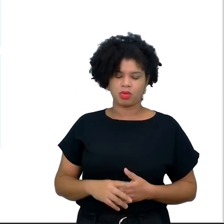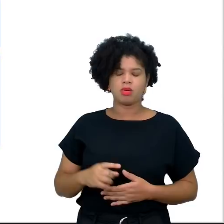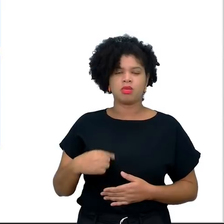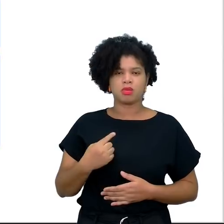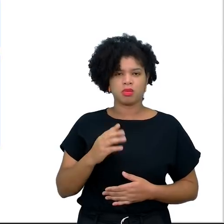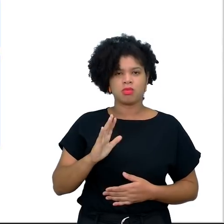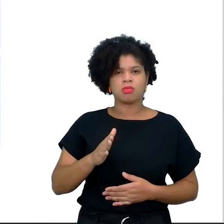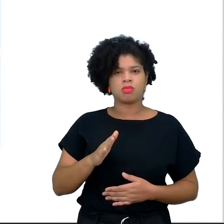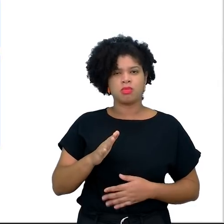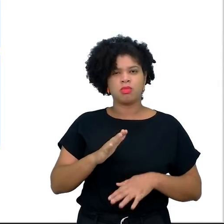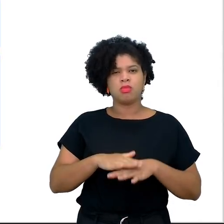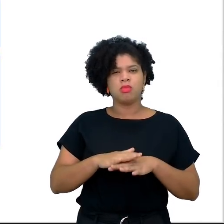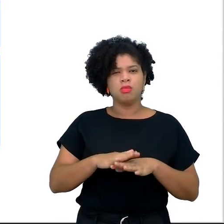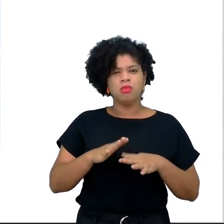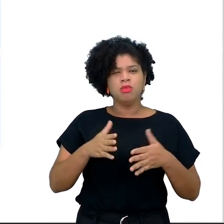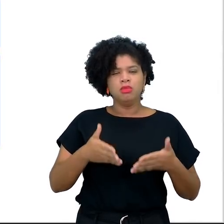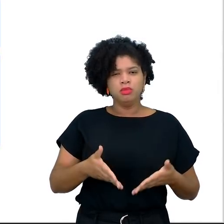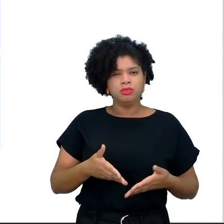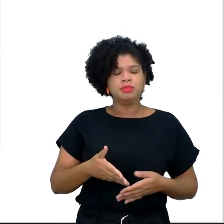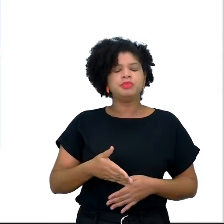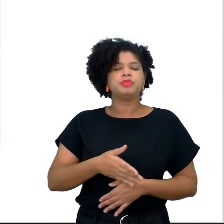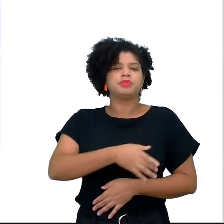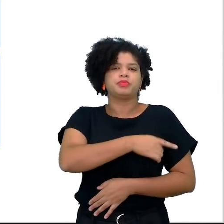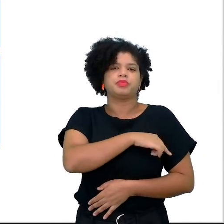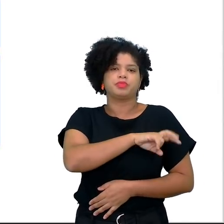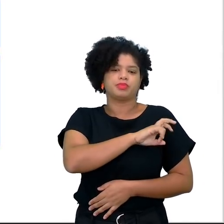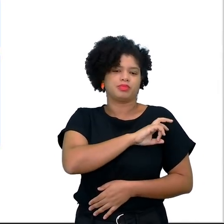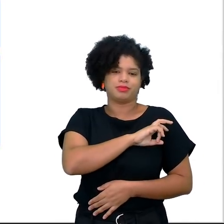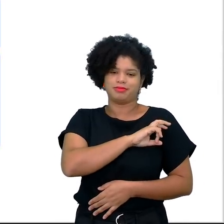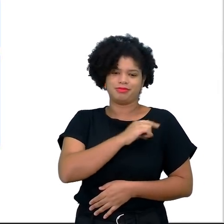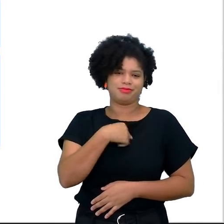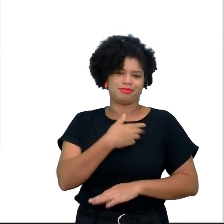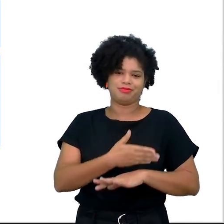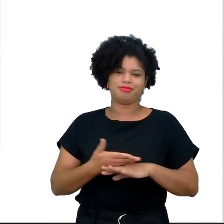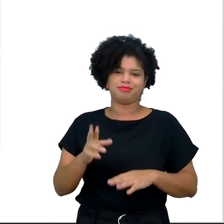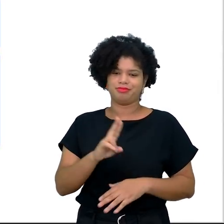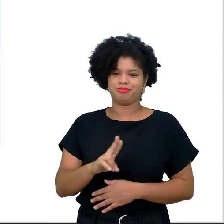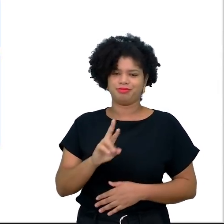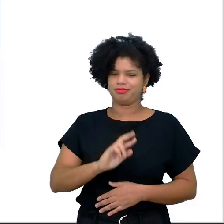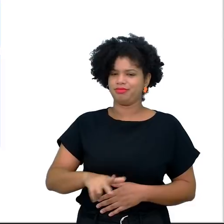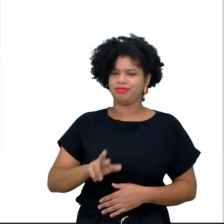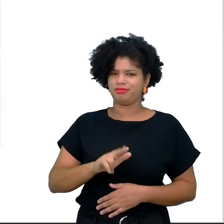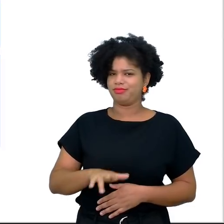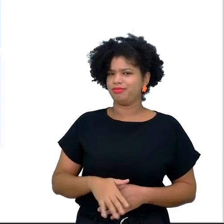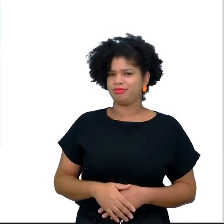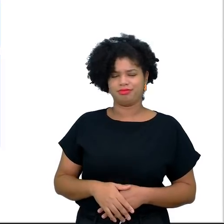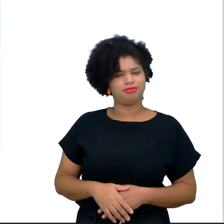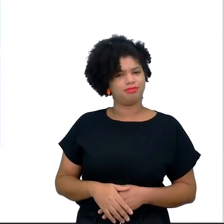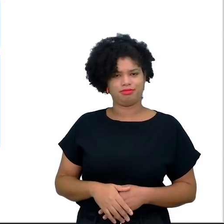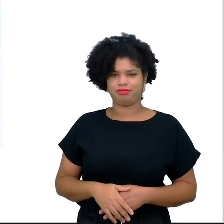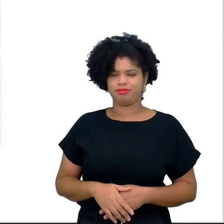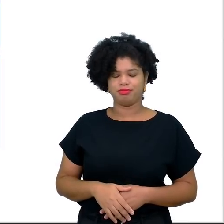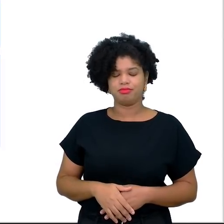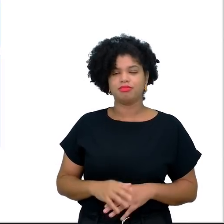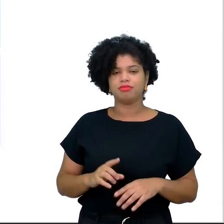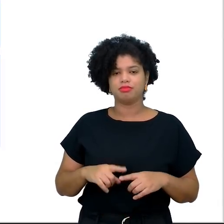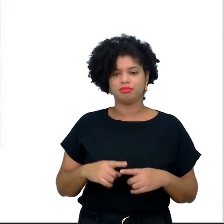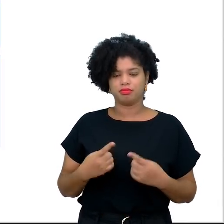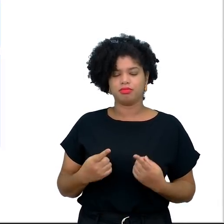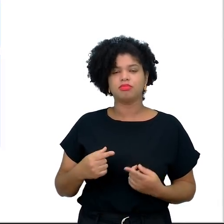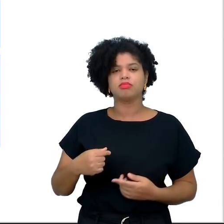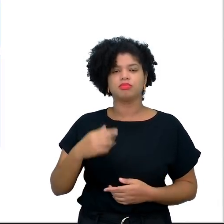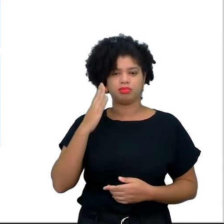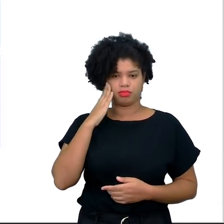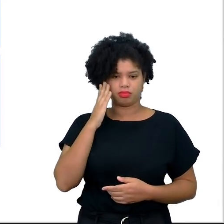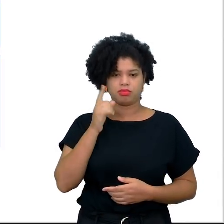trabalha especificamente com anos iniciais não é uma palavra que a gente costuma muito, não é muito usual nossa, né? Mas eu tenho